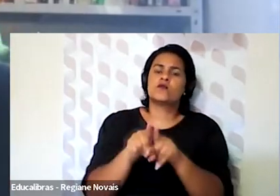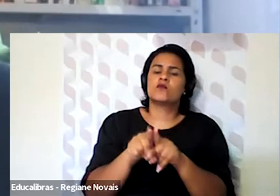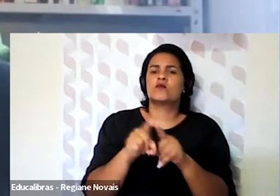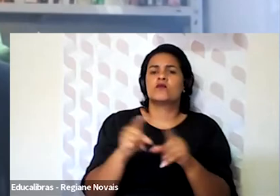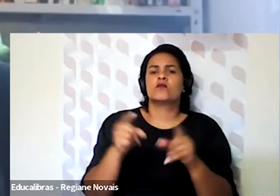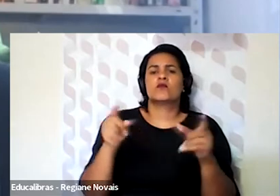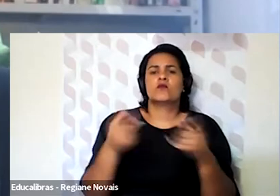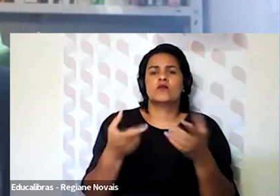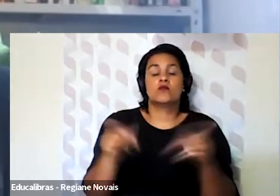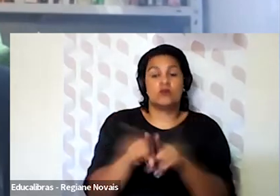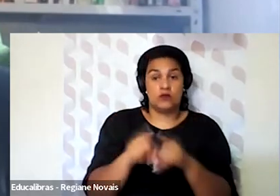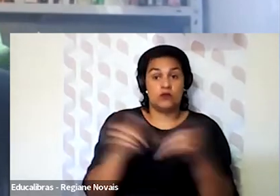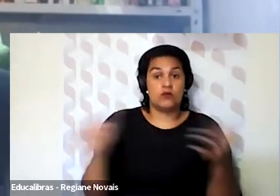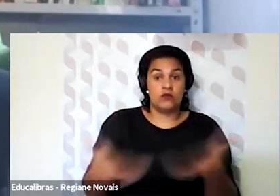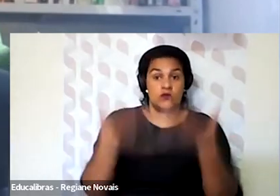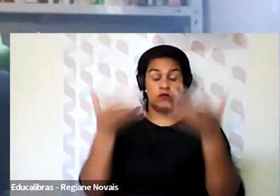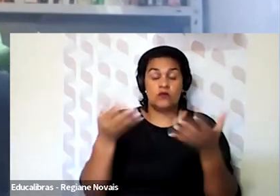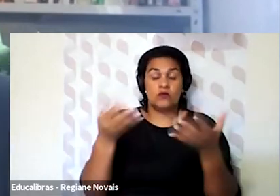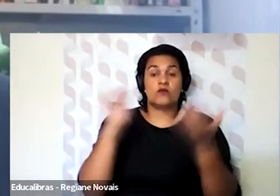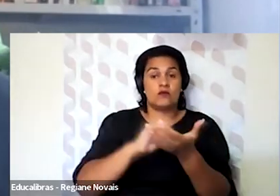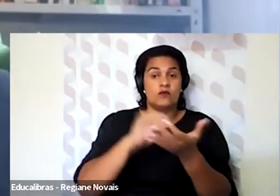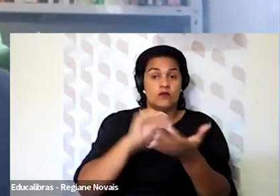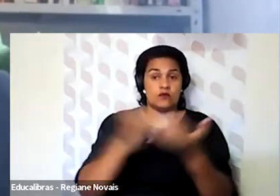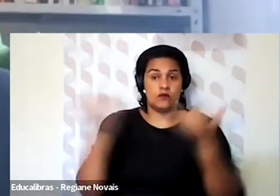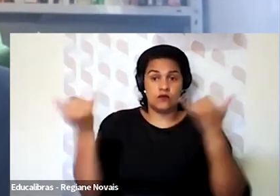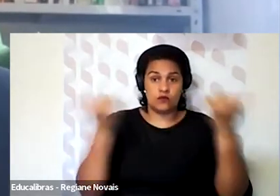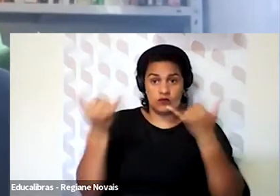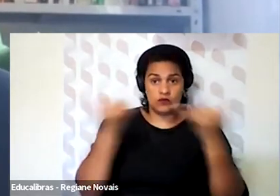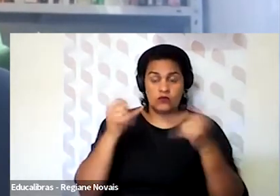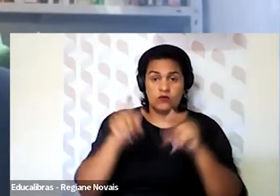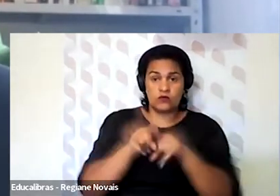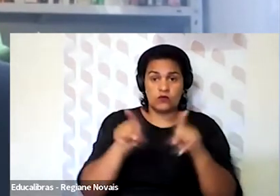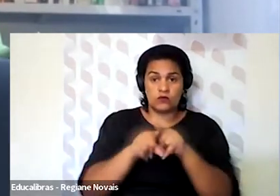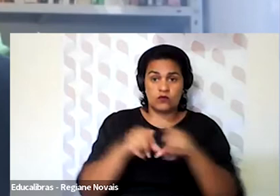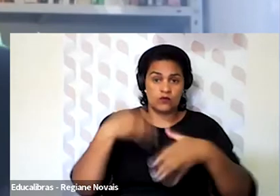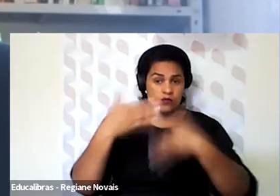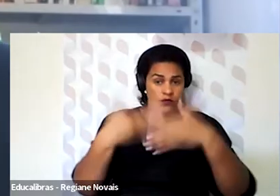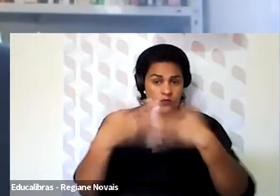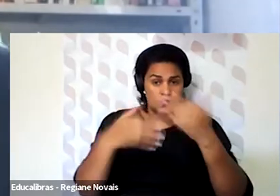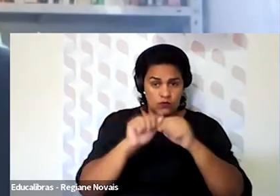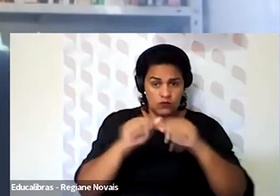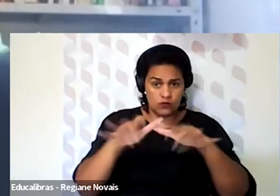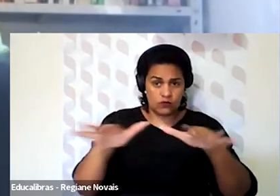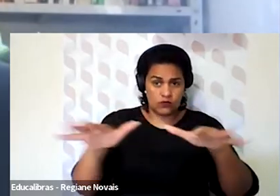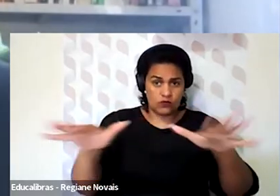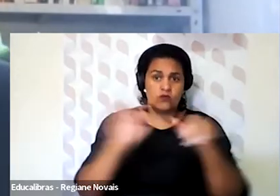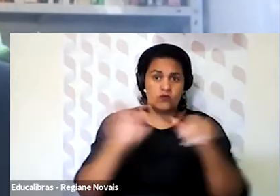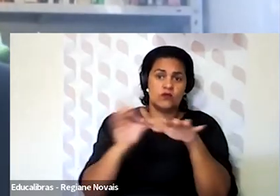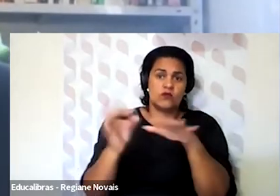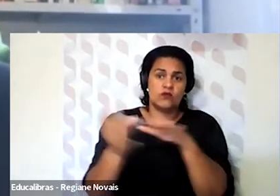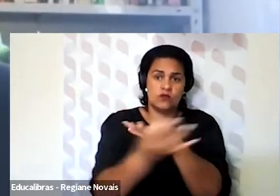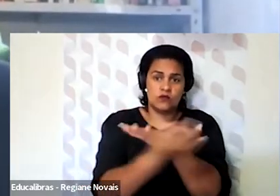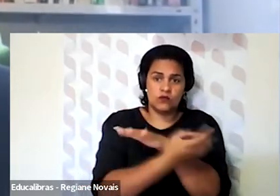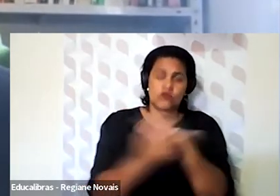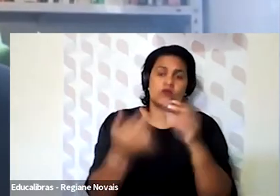desinformação e para a proliferação de fake news e teorias da conspiratórias que ameaçam as